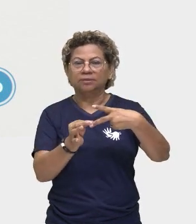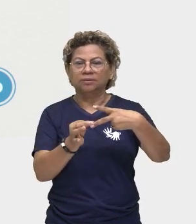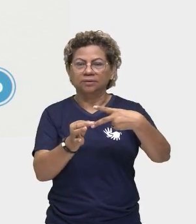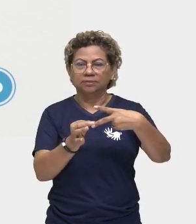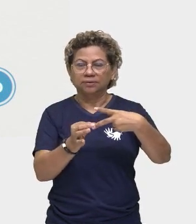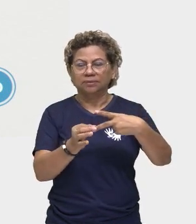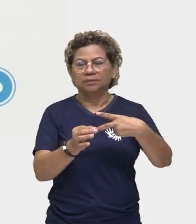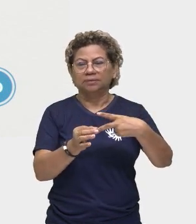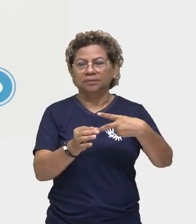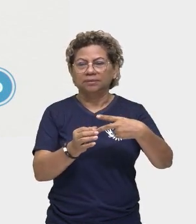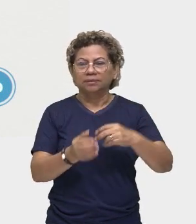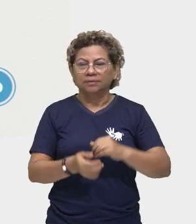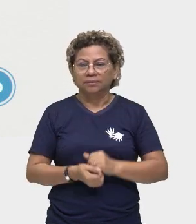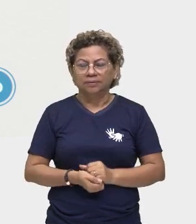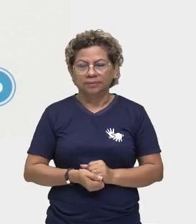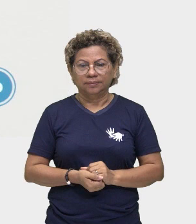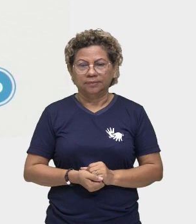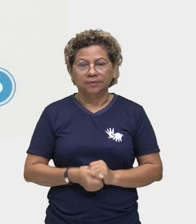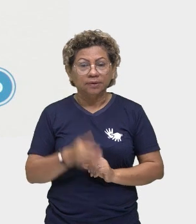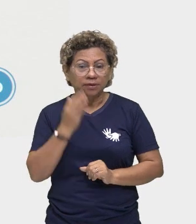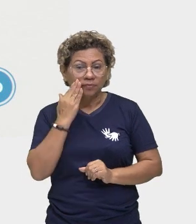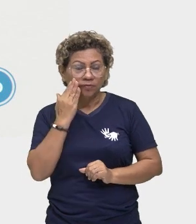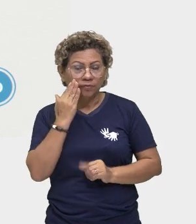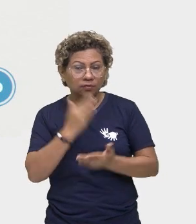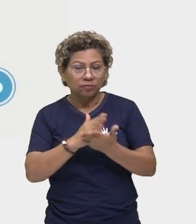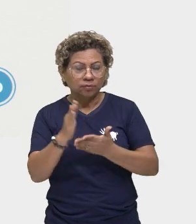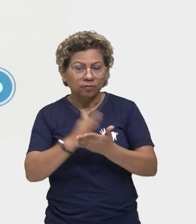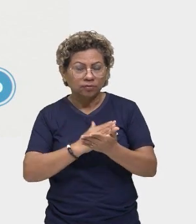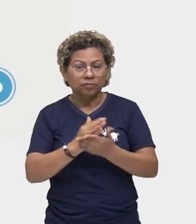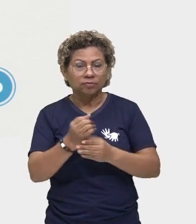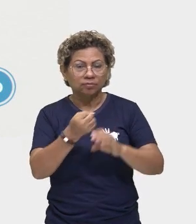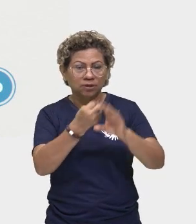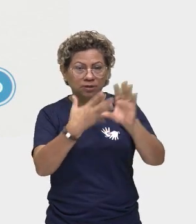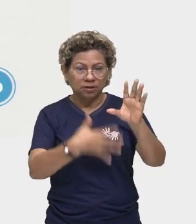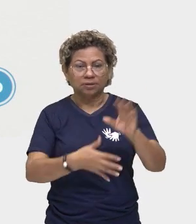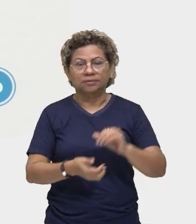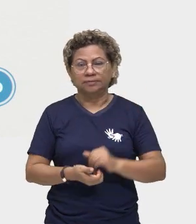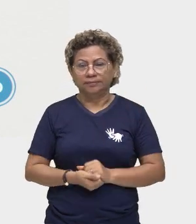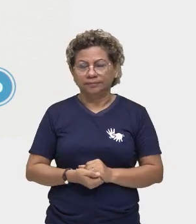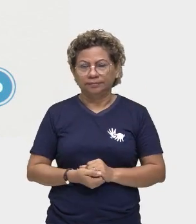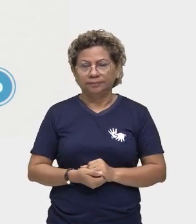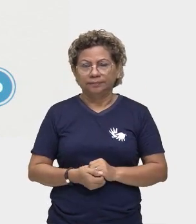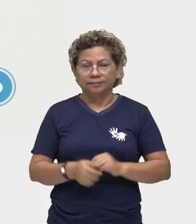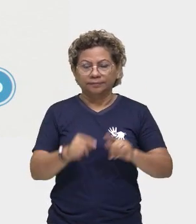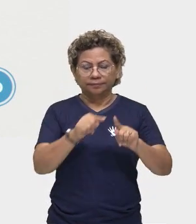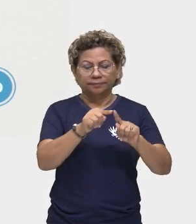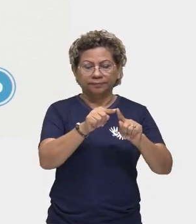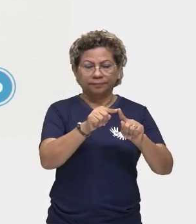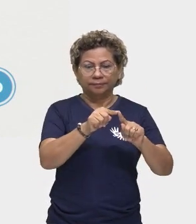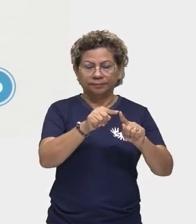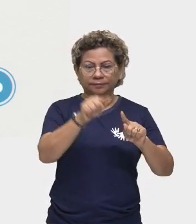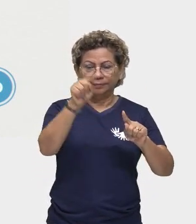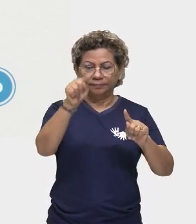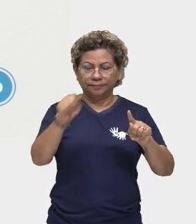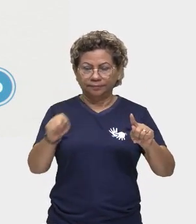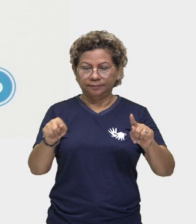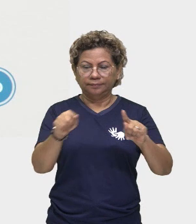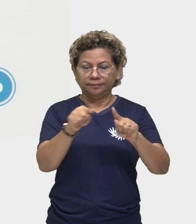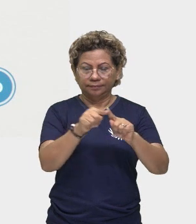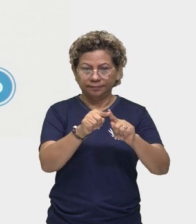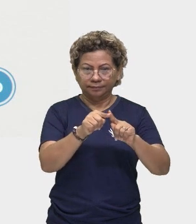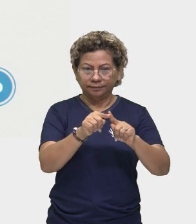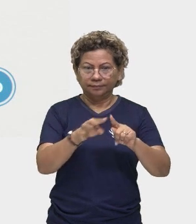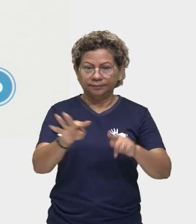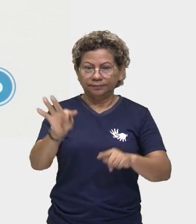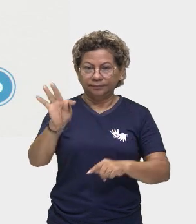nós identificarmos as suas características, né? Triângulo possui 3 lados, É o único polígono que não possui diagonais, porque todos